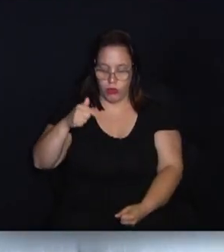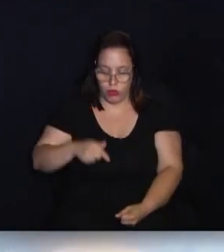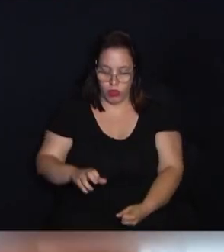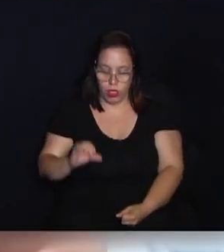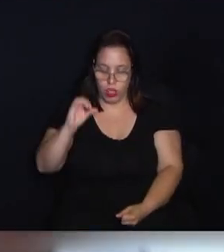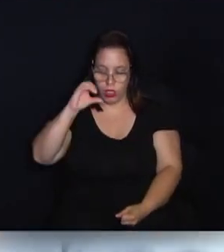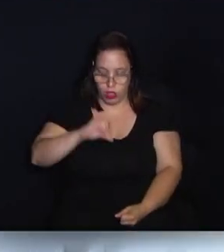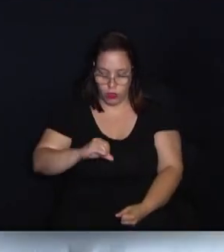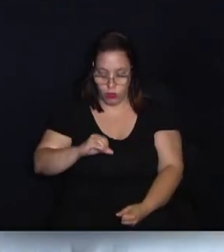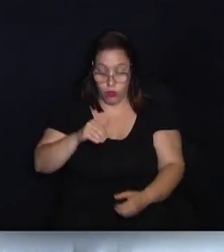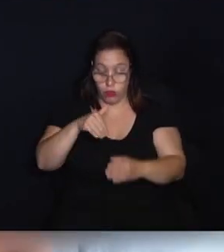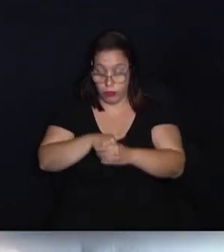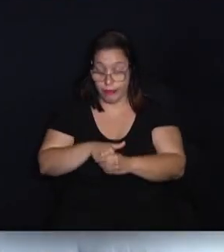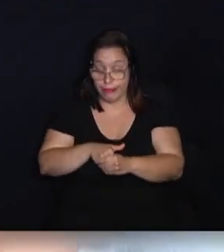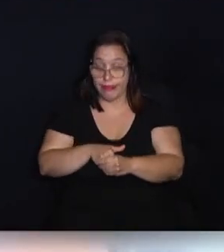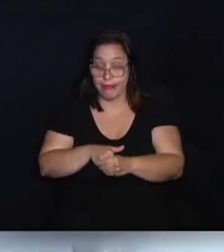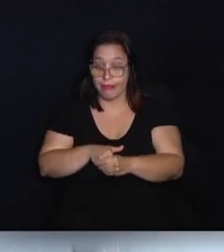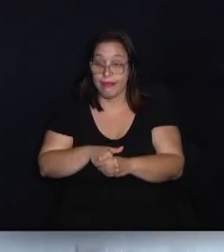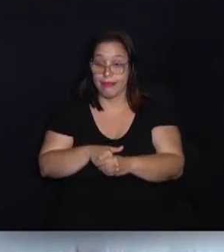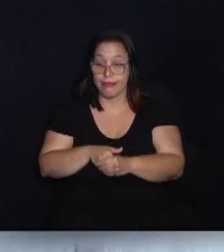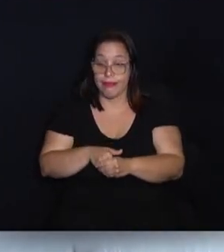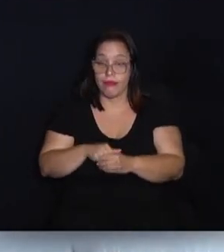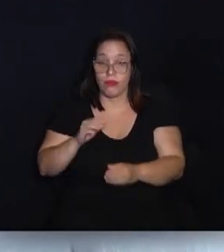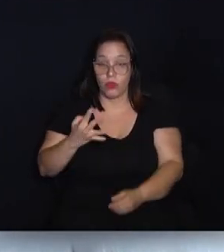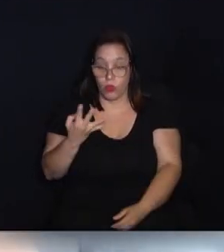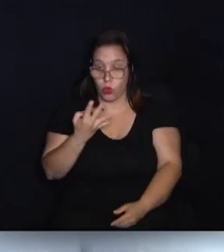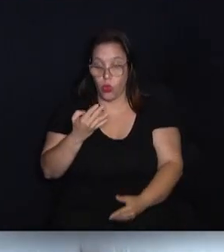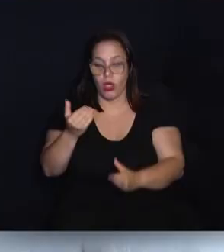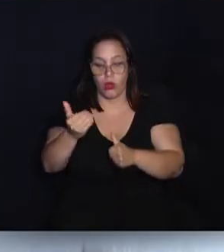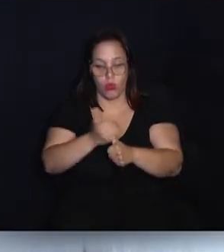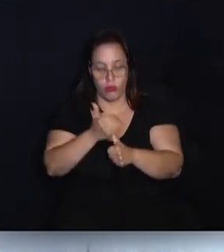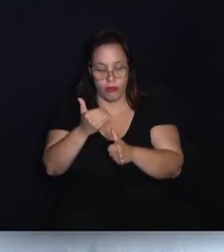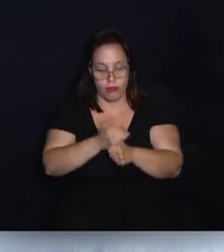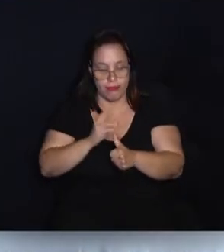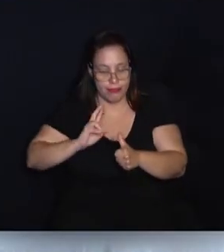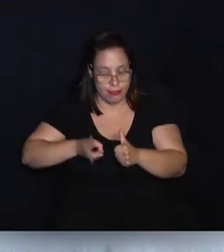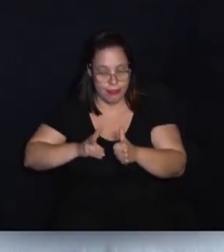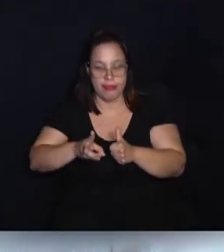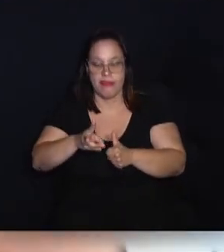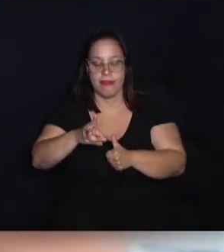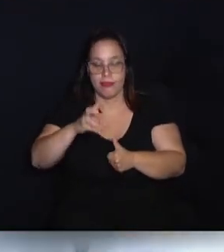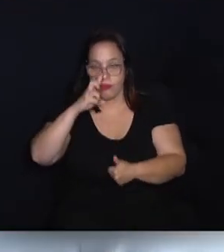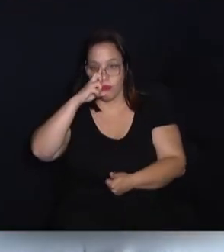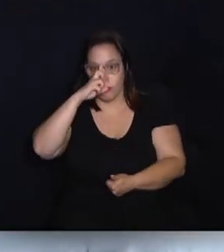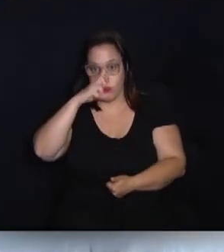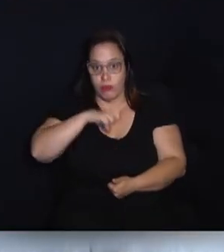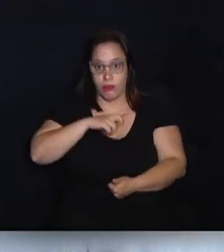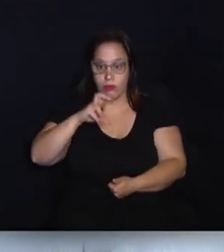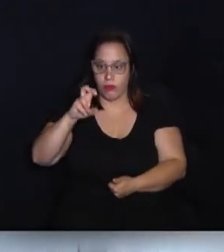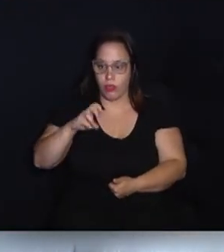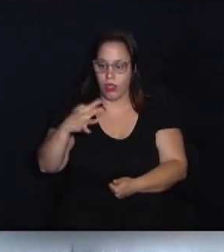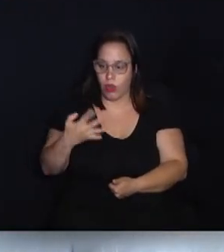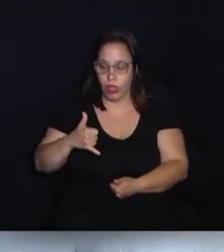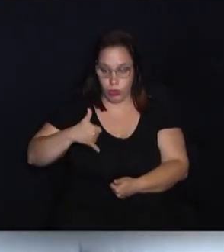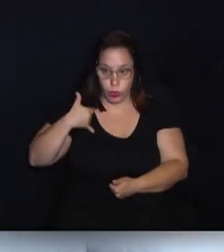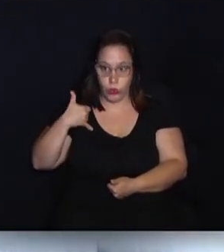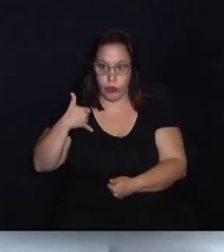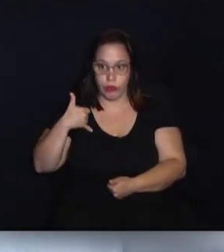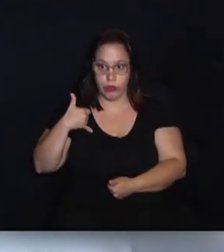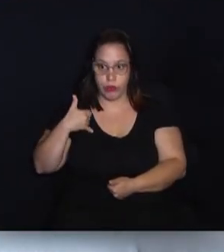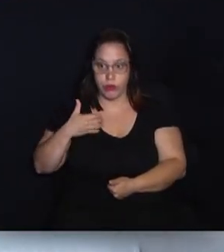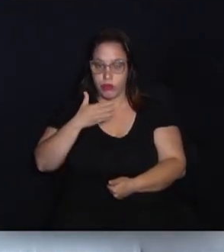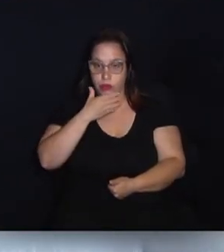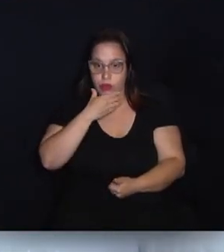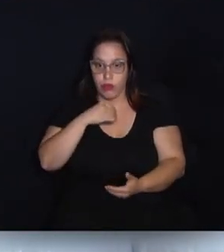5.479 votos e está eleito para o 4º mandato consecutivo. Tem 54 anos, é pai